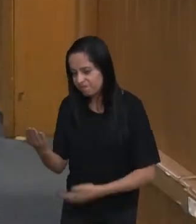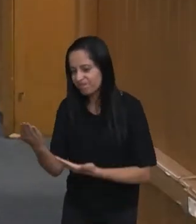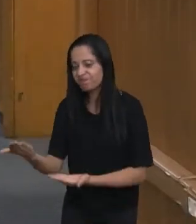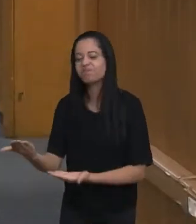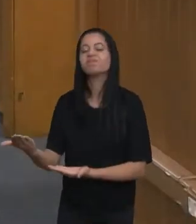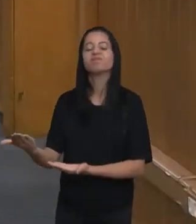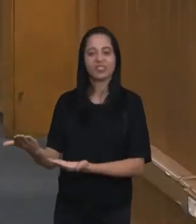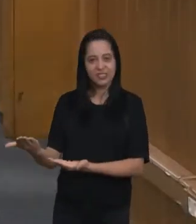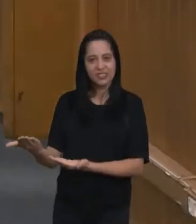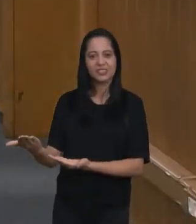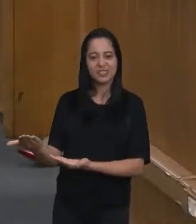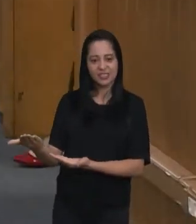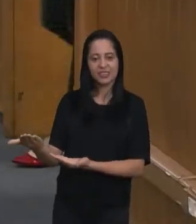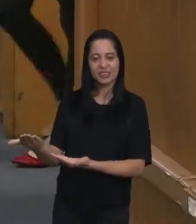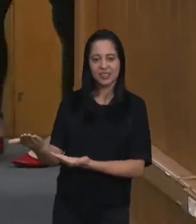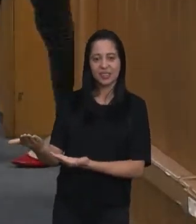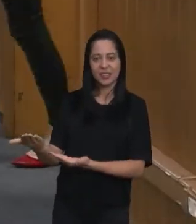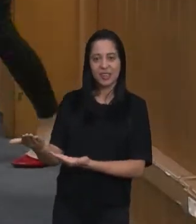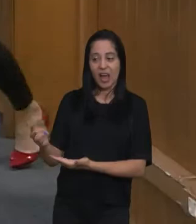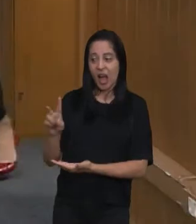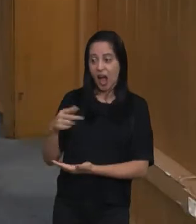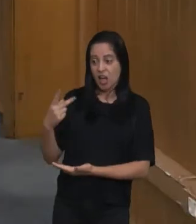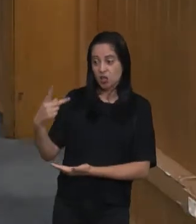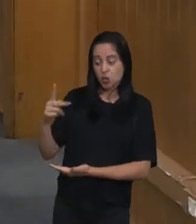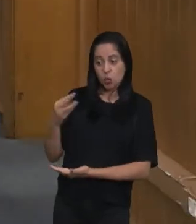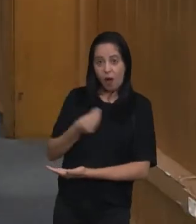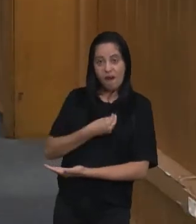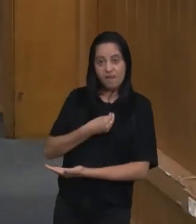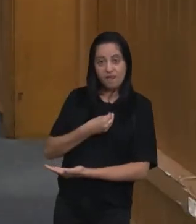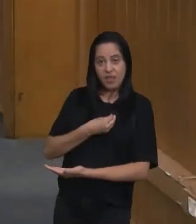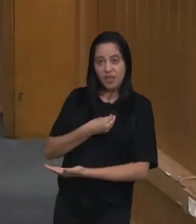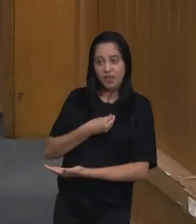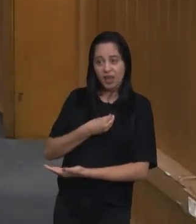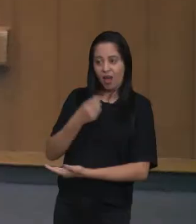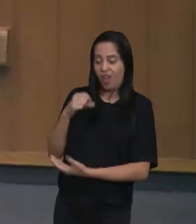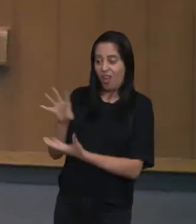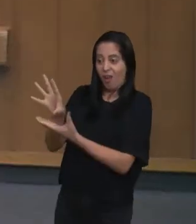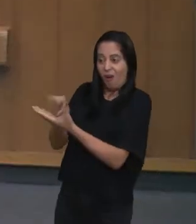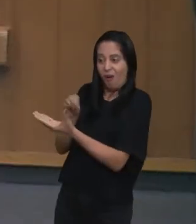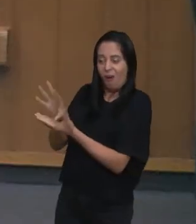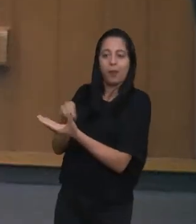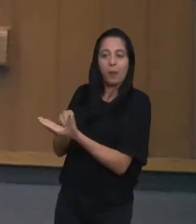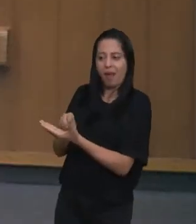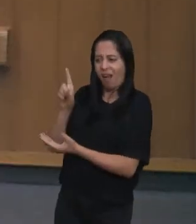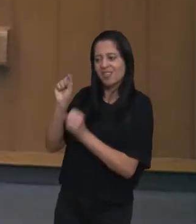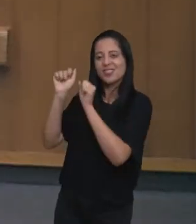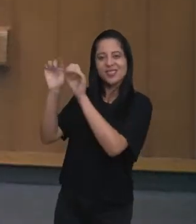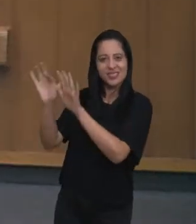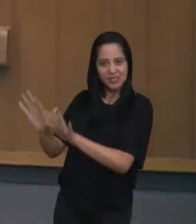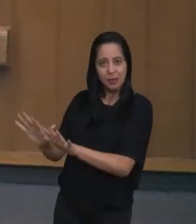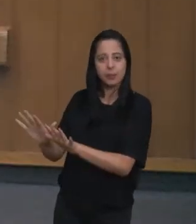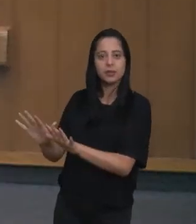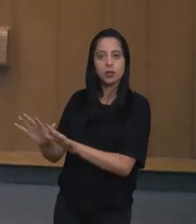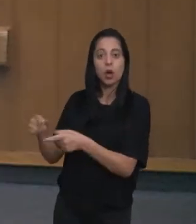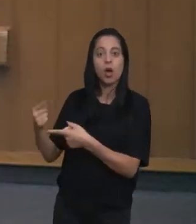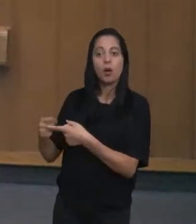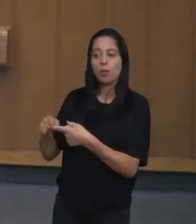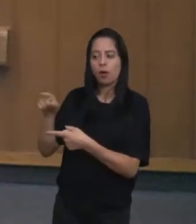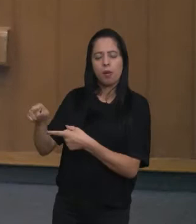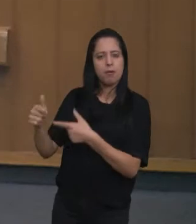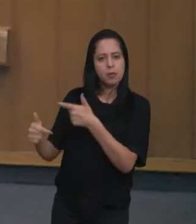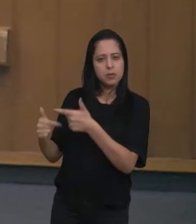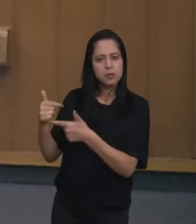para você que a sua história também ajudou a escrever a minha. Então, Deus abençoe você por tudo aquilo que você exerceu